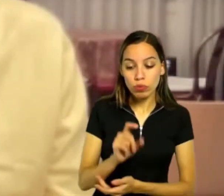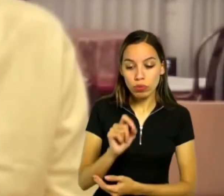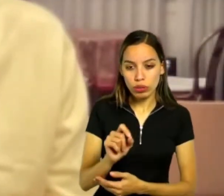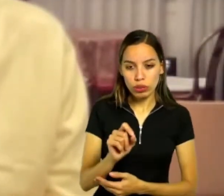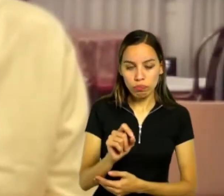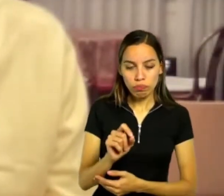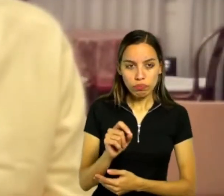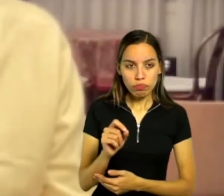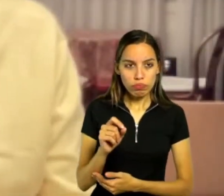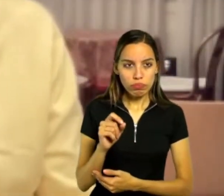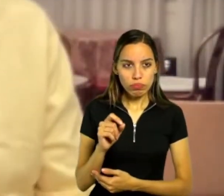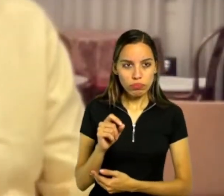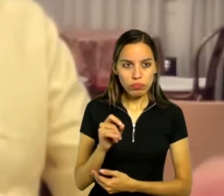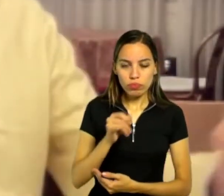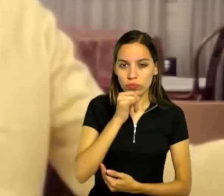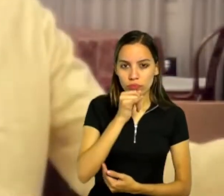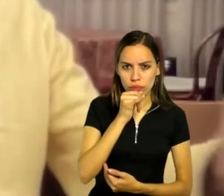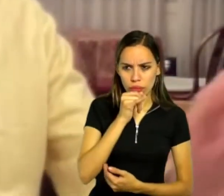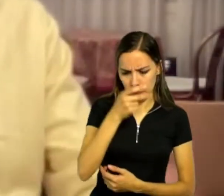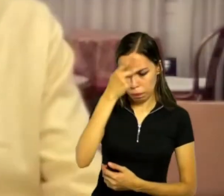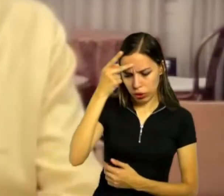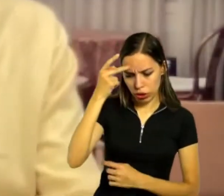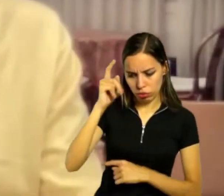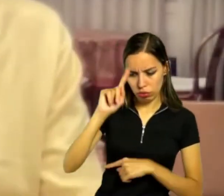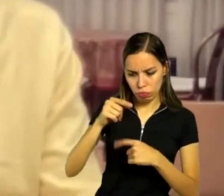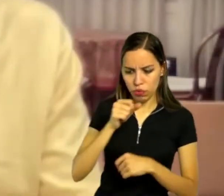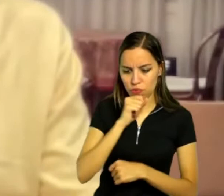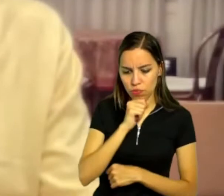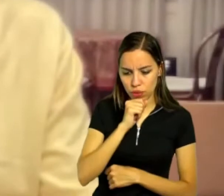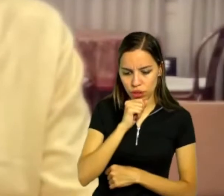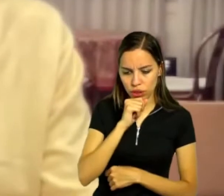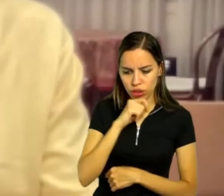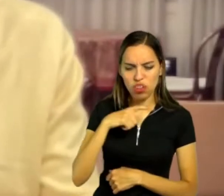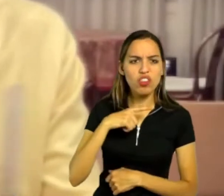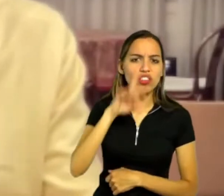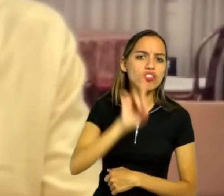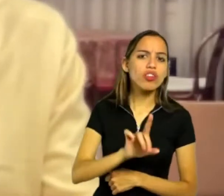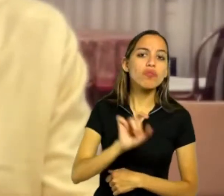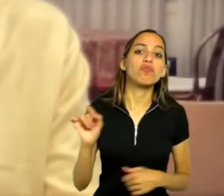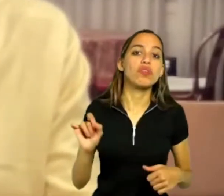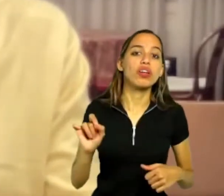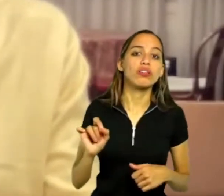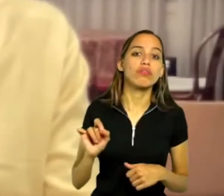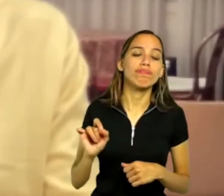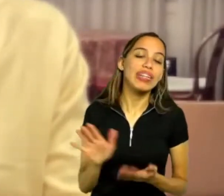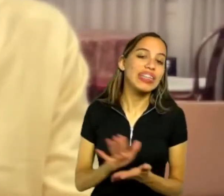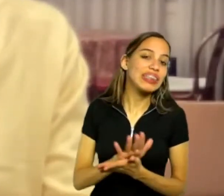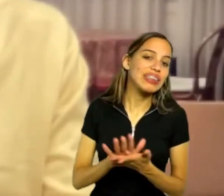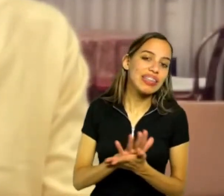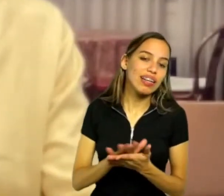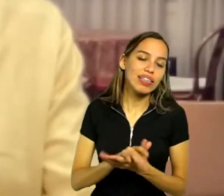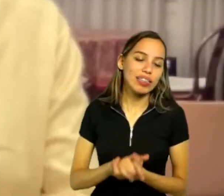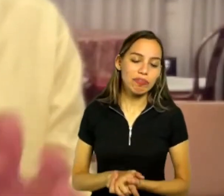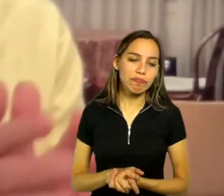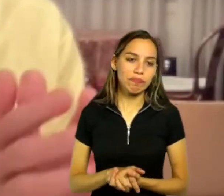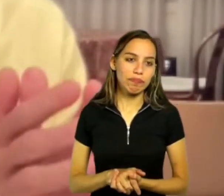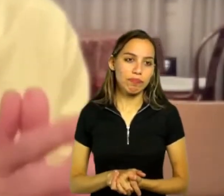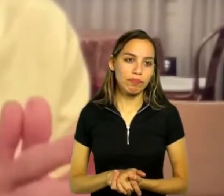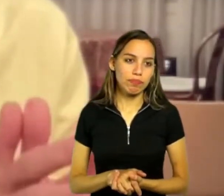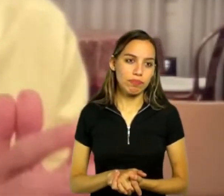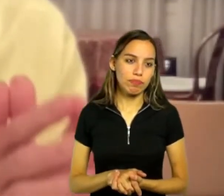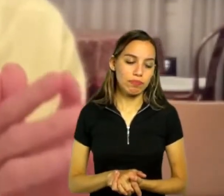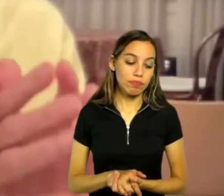nada. Nada. Olha, eu quando comecei medicina, no final dos anos 60,